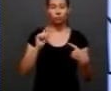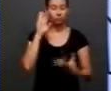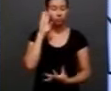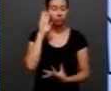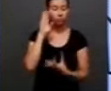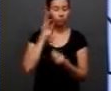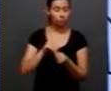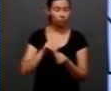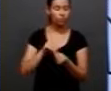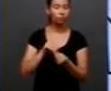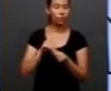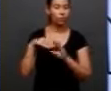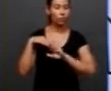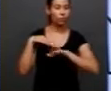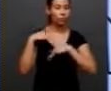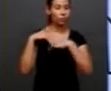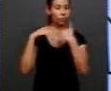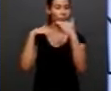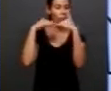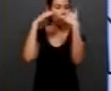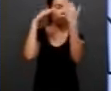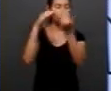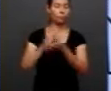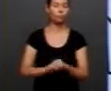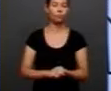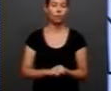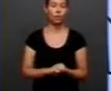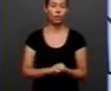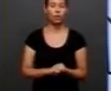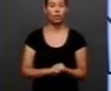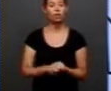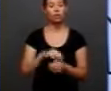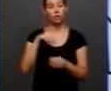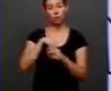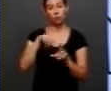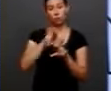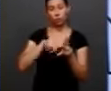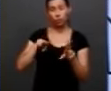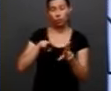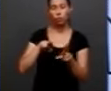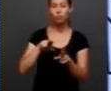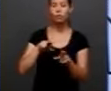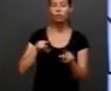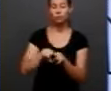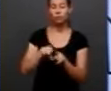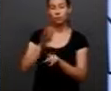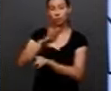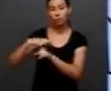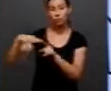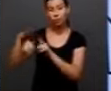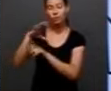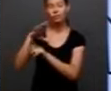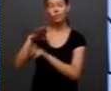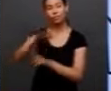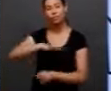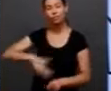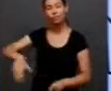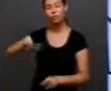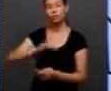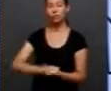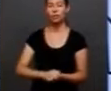de avanço que a gente já tem alcançado, não somente na universidade, mas na comunidade como um todo. Então, se existem mais